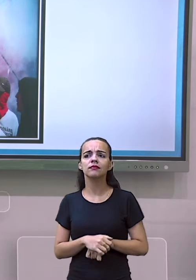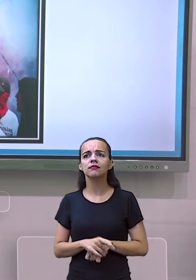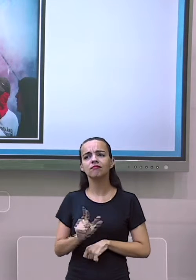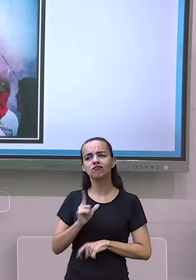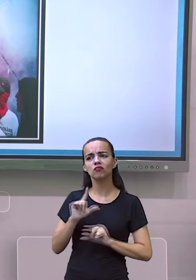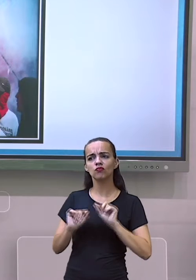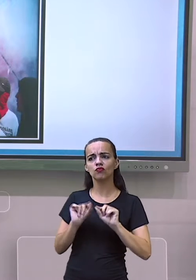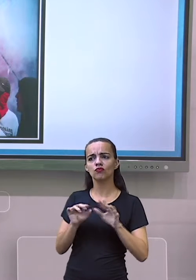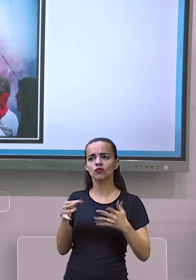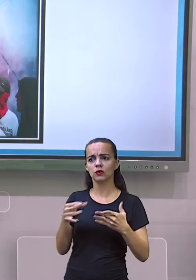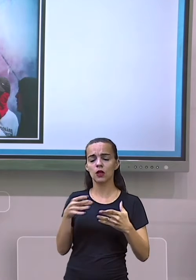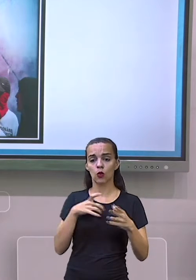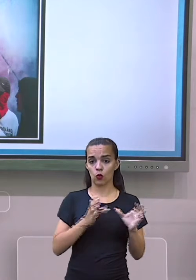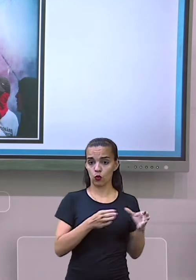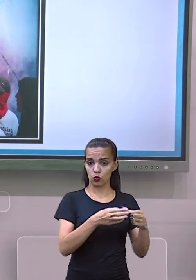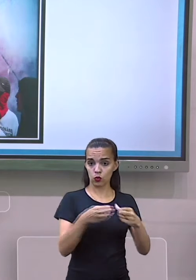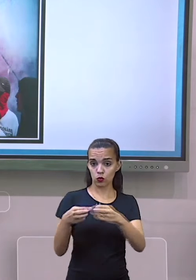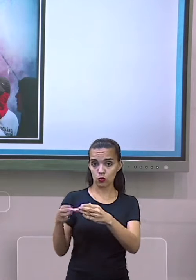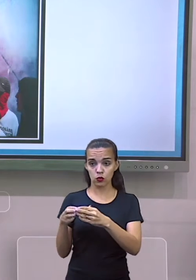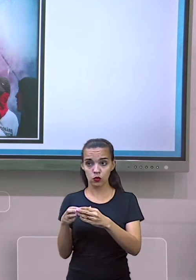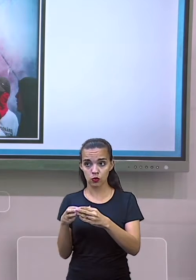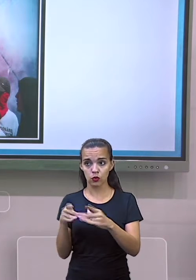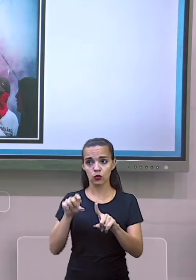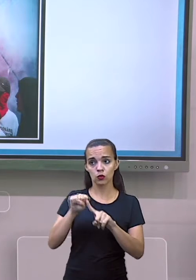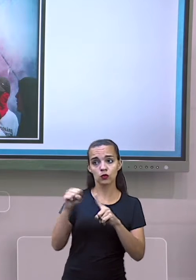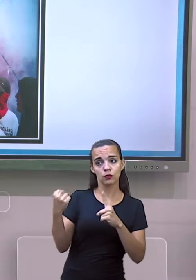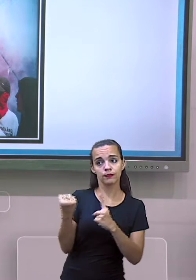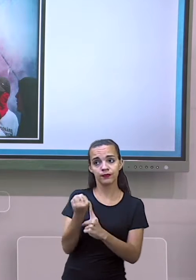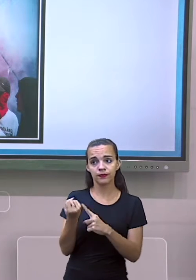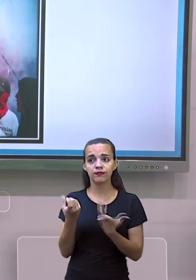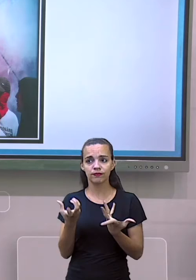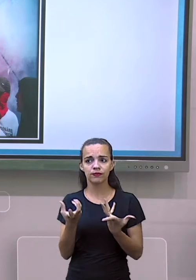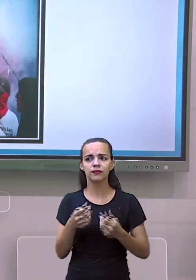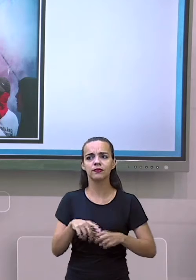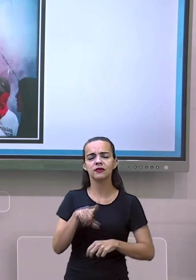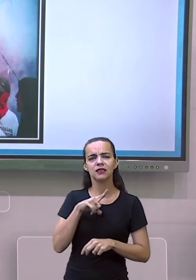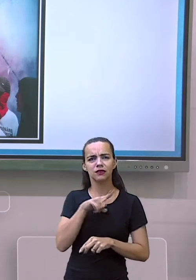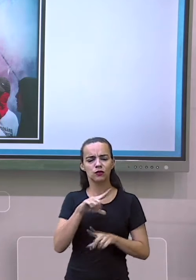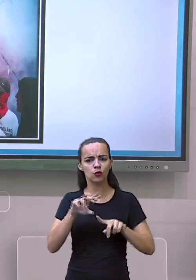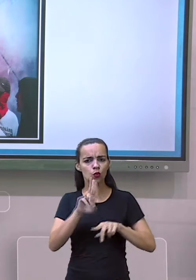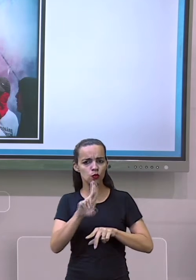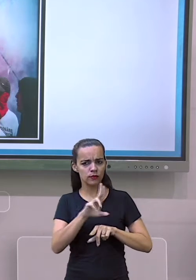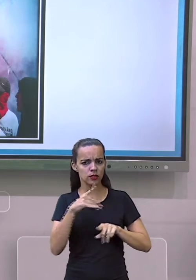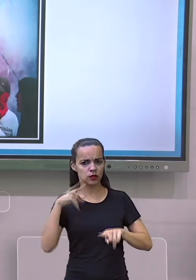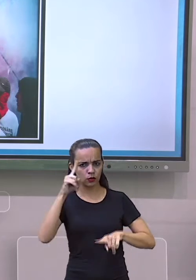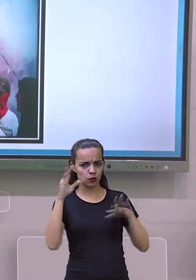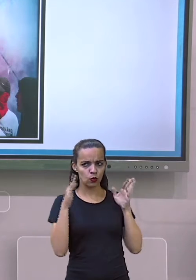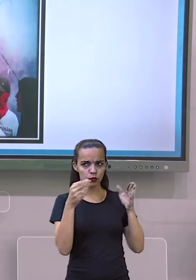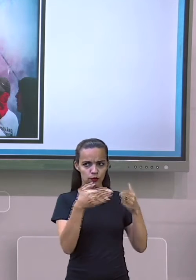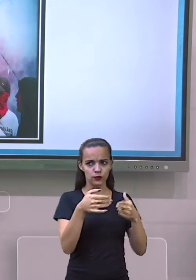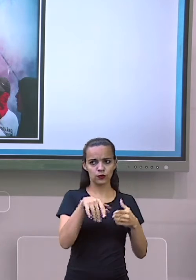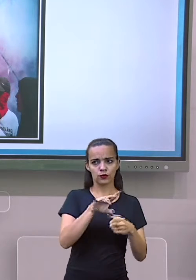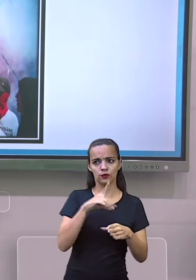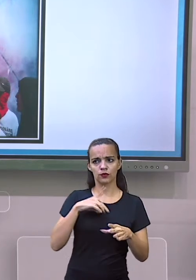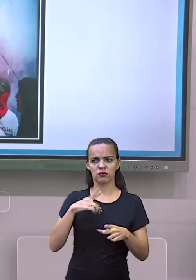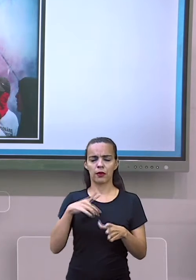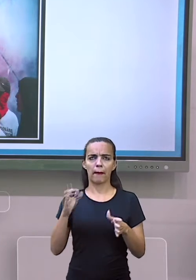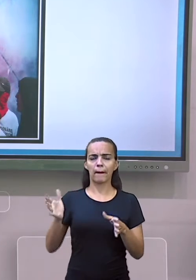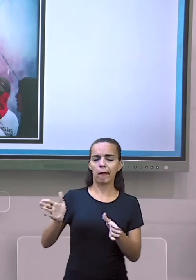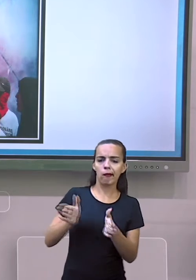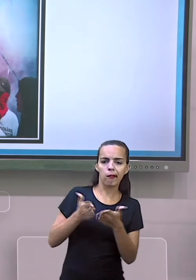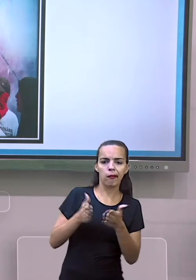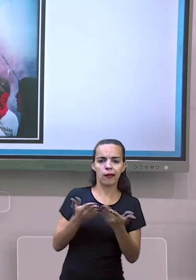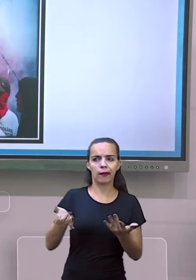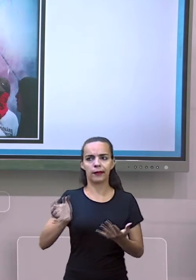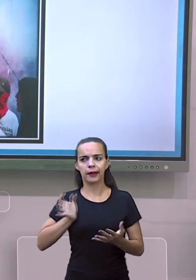existiria as classes sociais de acordo com essa doutrina. Então, pobres, ricos, classe média,